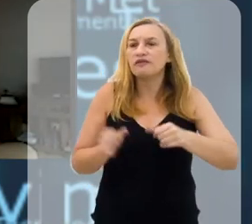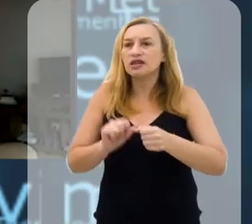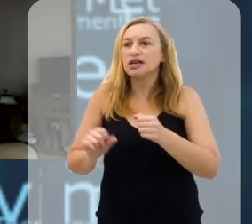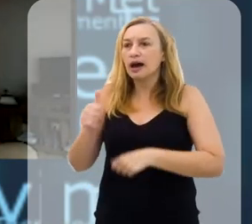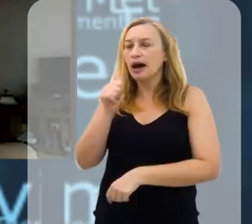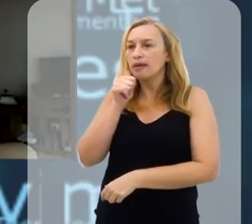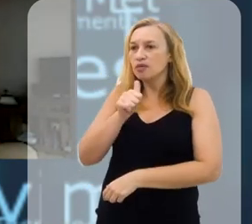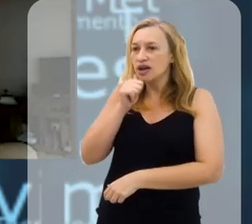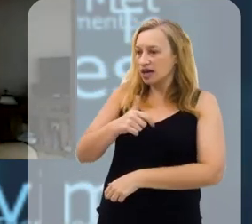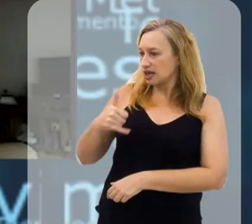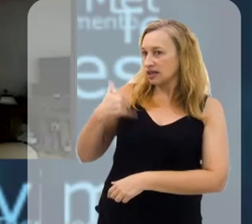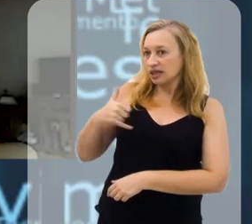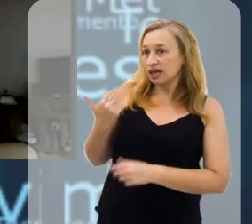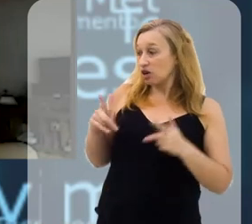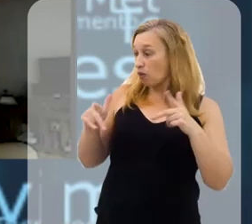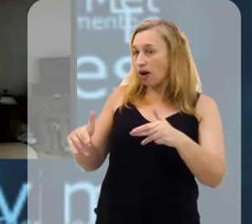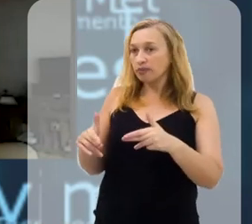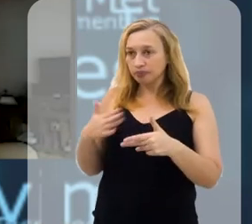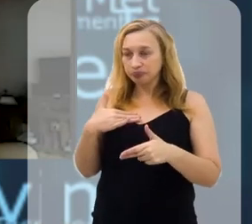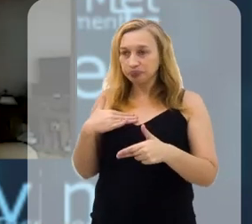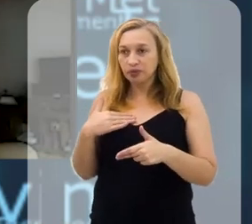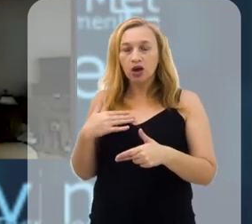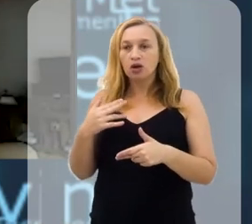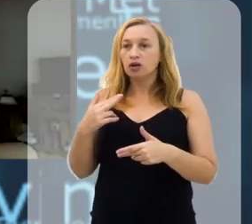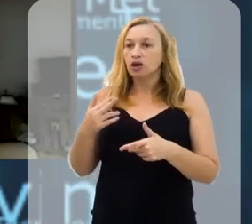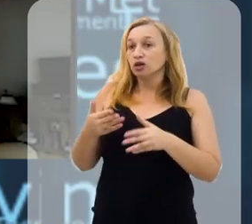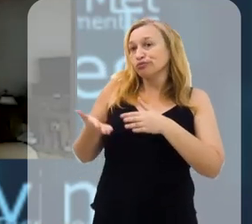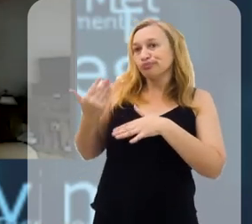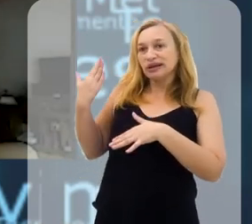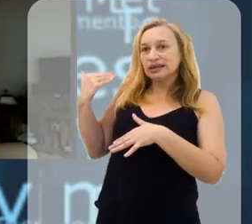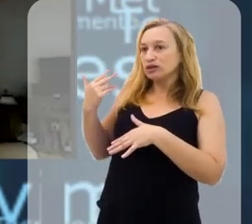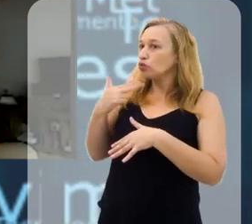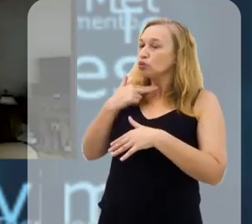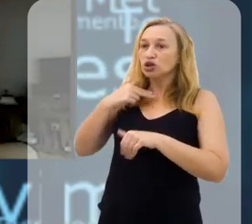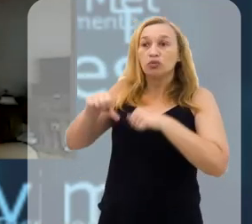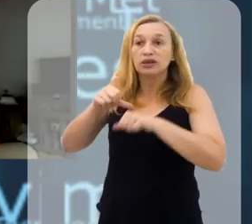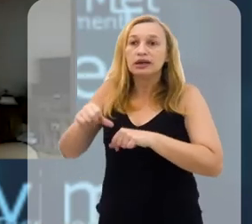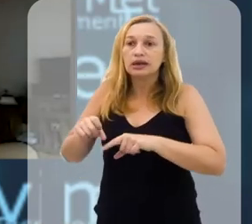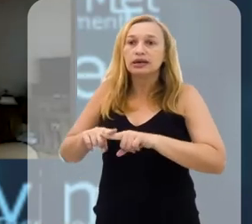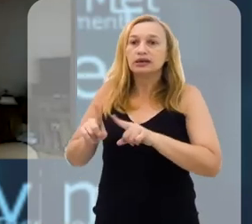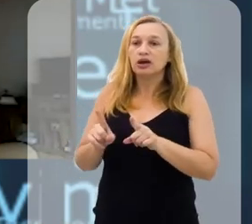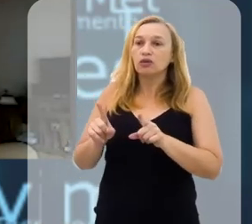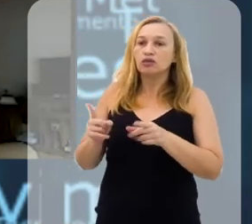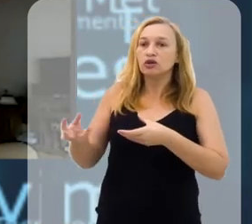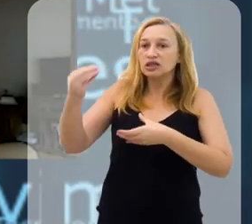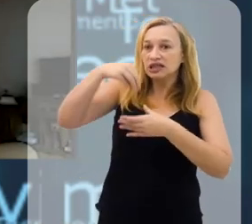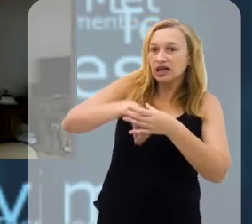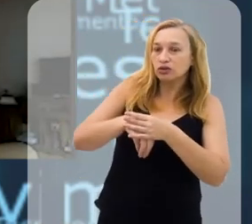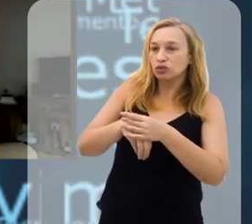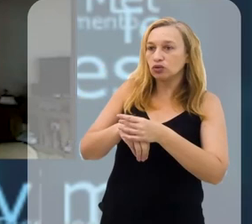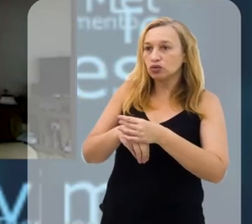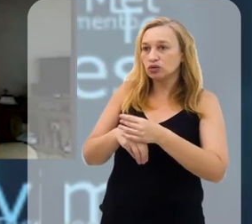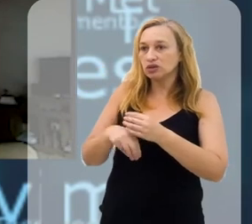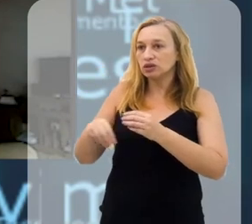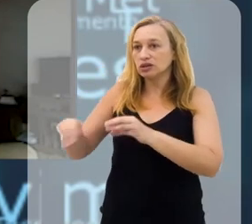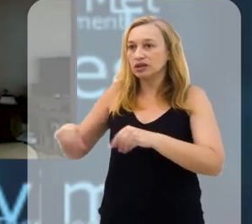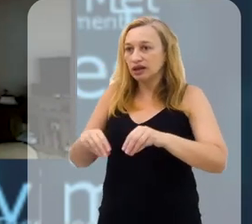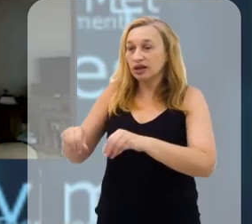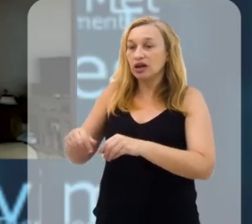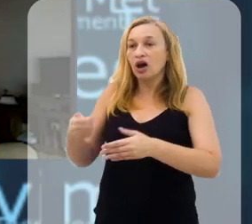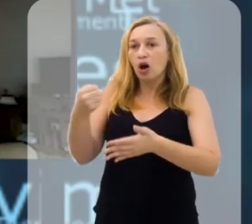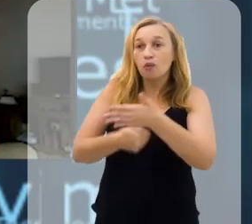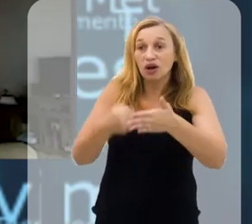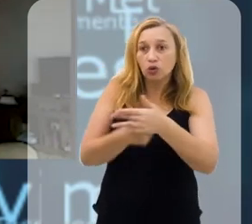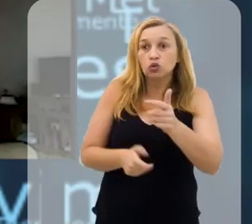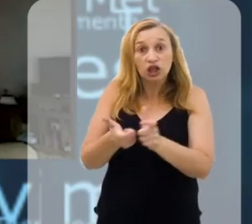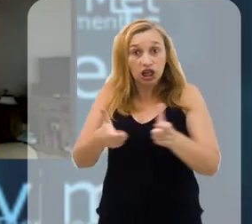poder fazer as mulheres da minha idade, né, já que o que estava para trás eu não podia mudar, né, fosse vista dentro da propriedade. É